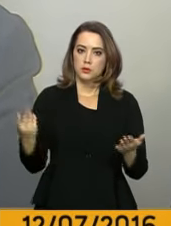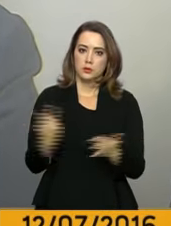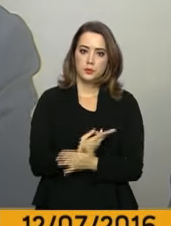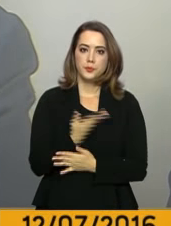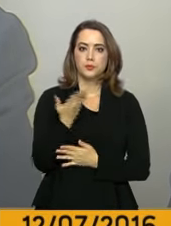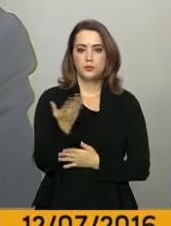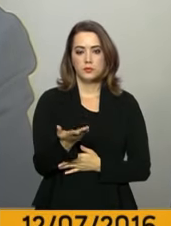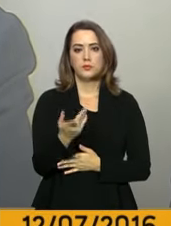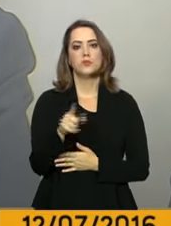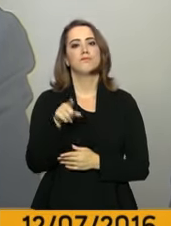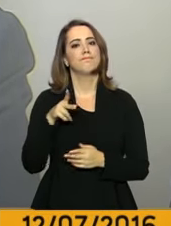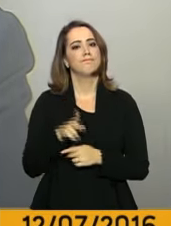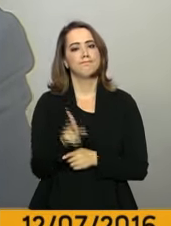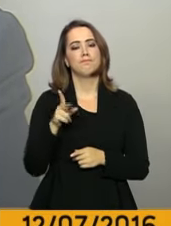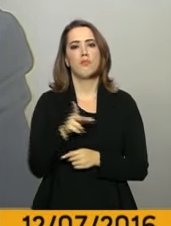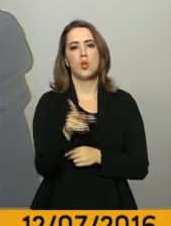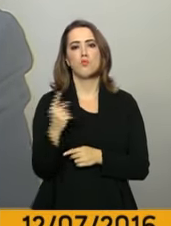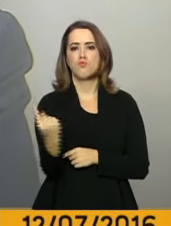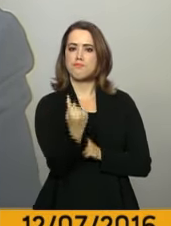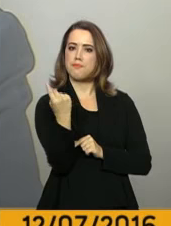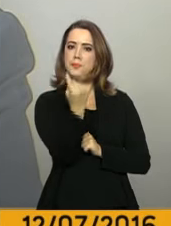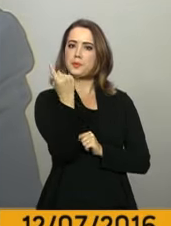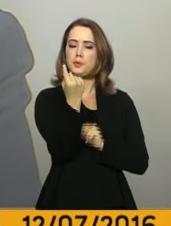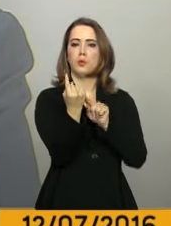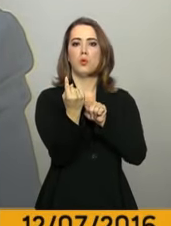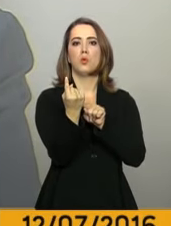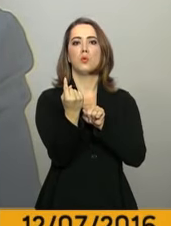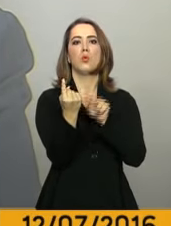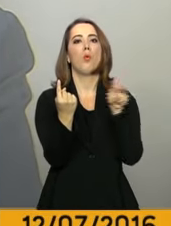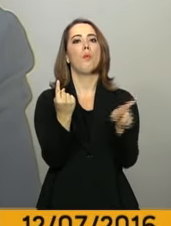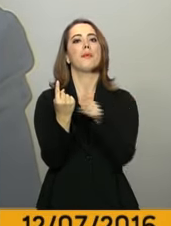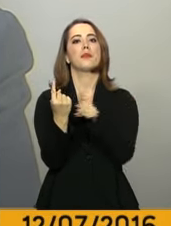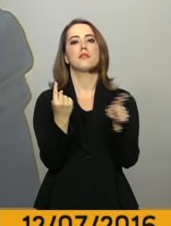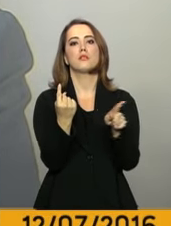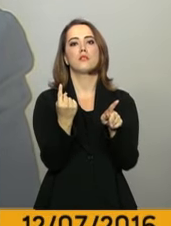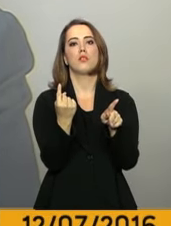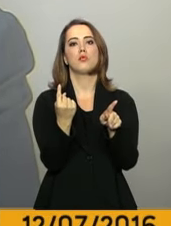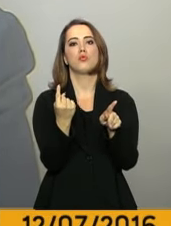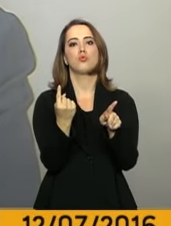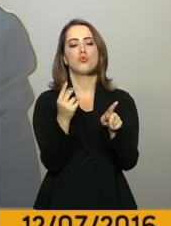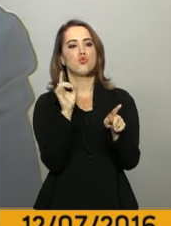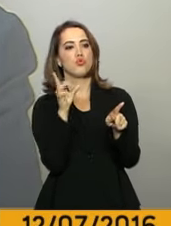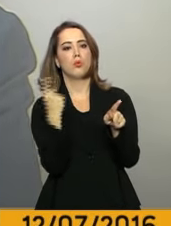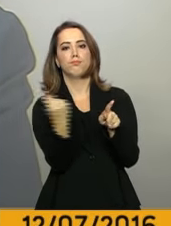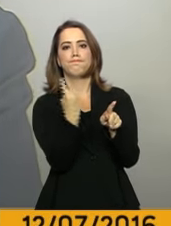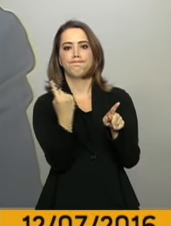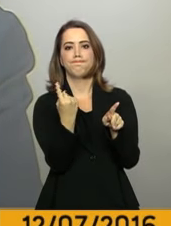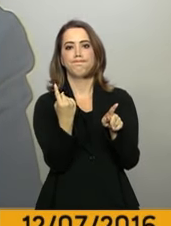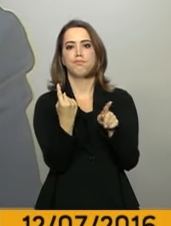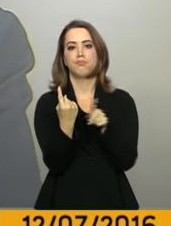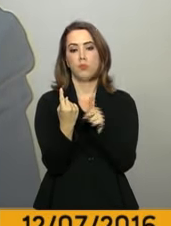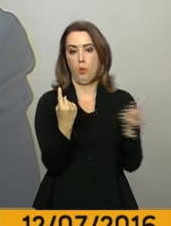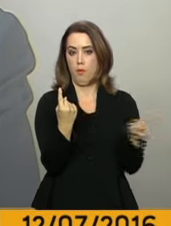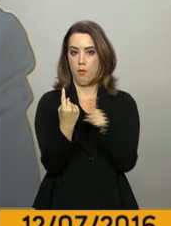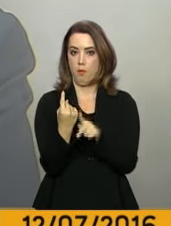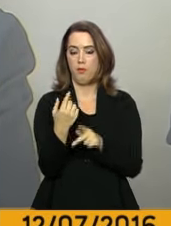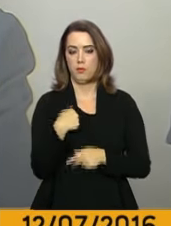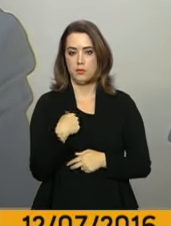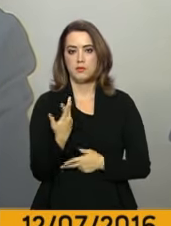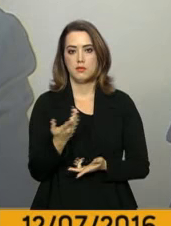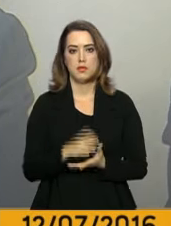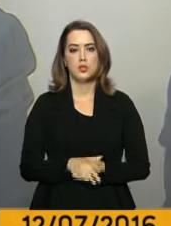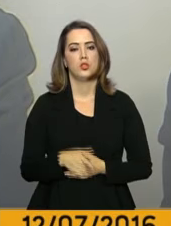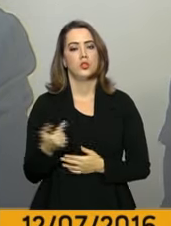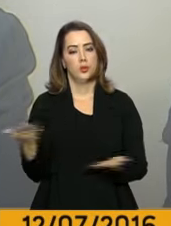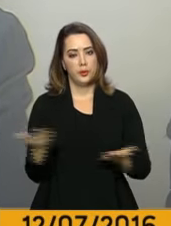longo do tempo é que há uma centralização em torno da figura do presidente da república por isso que eu ao encerrar minhas palavras o Marcos